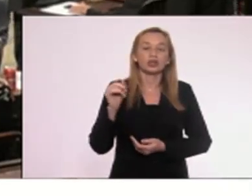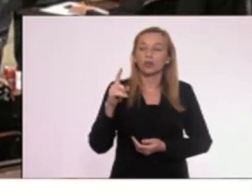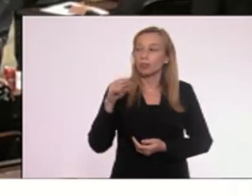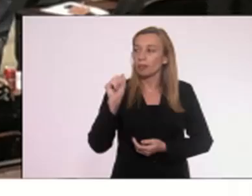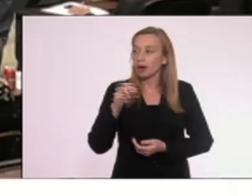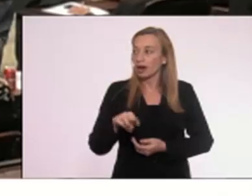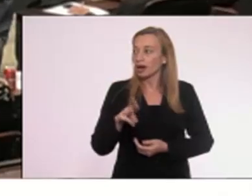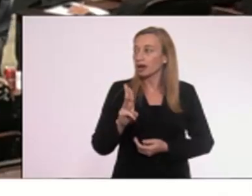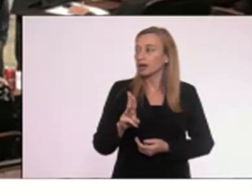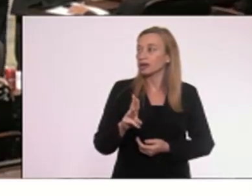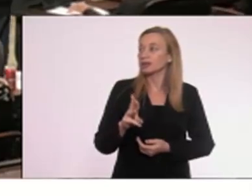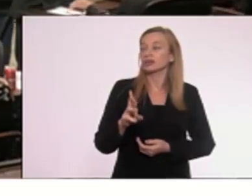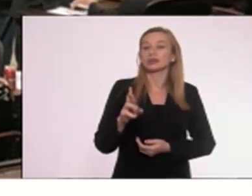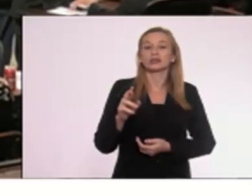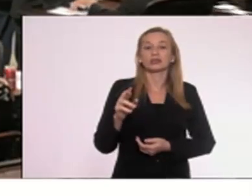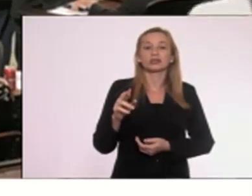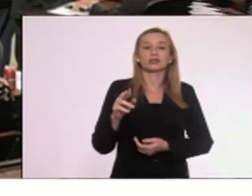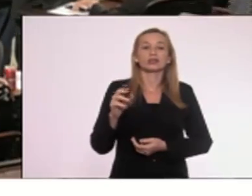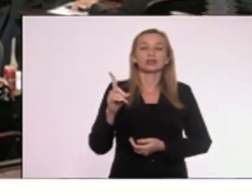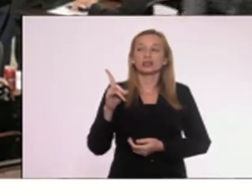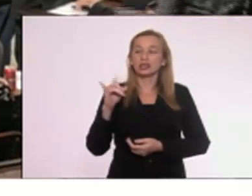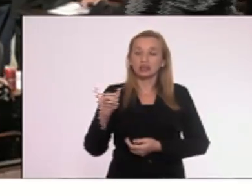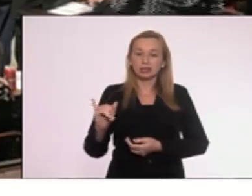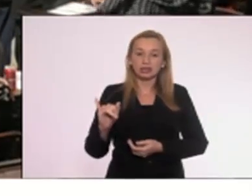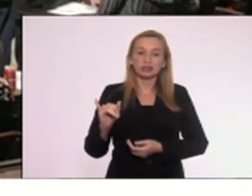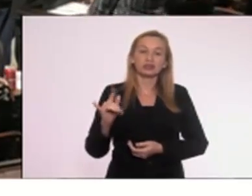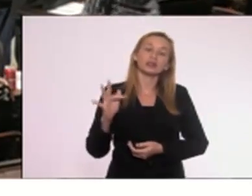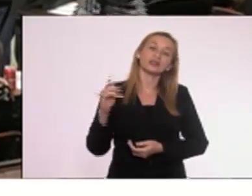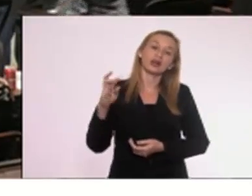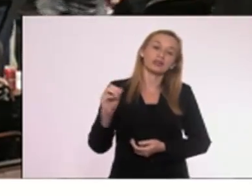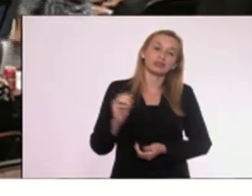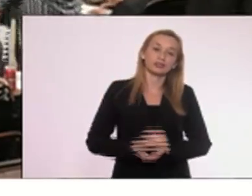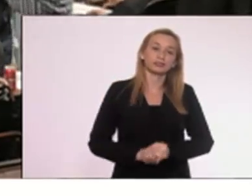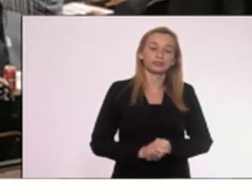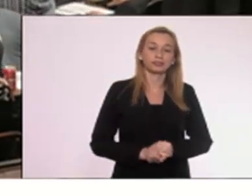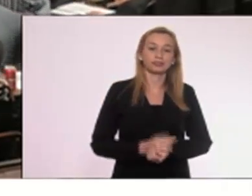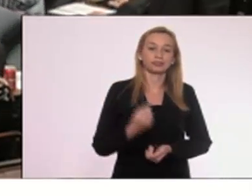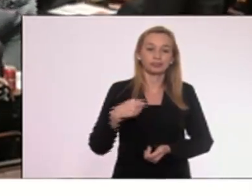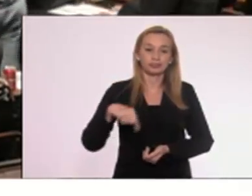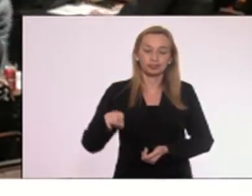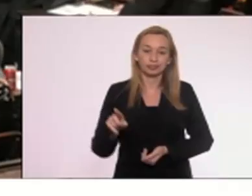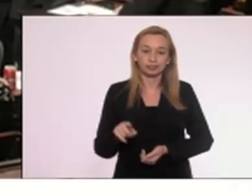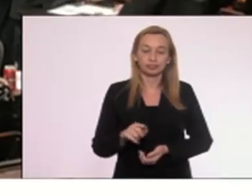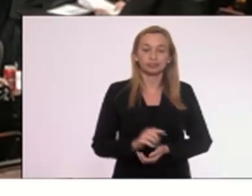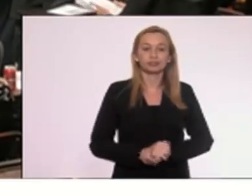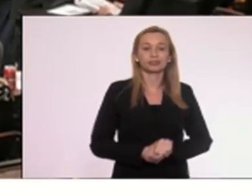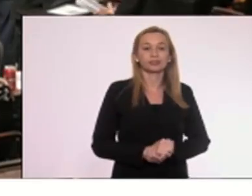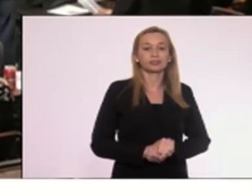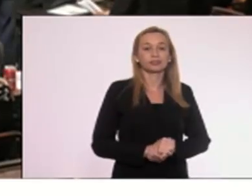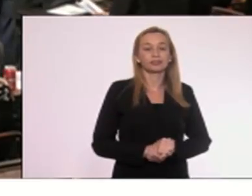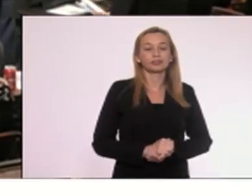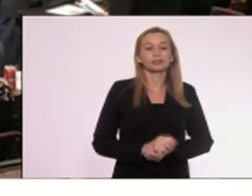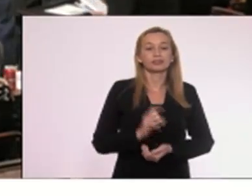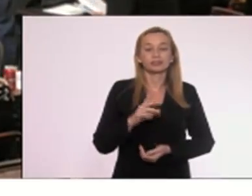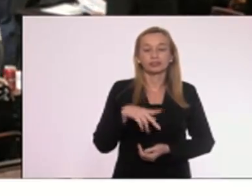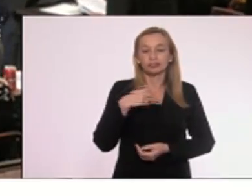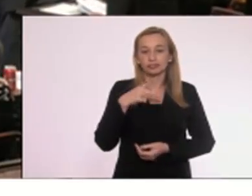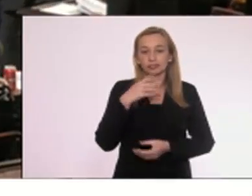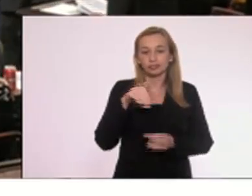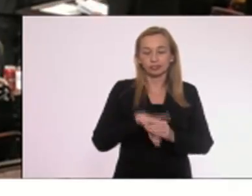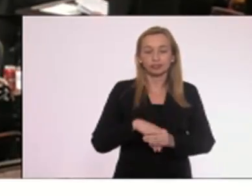Eliomar, Flávio Serafini e Dani Monteiro. Vai a autógrafo. Para declaração de voto,